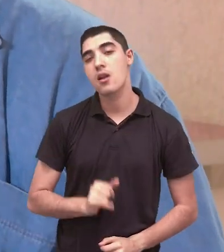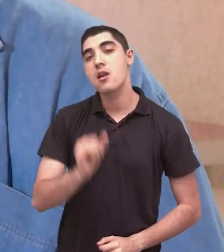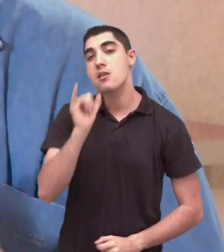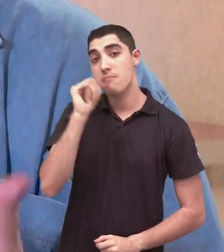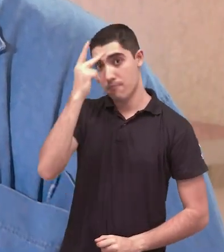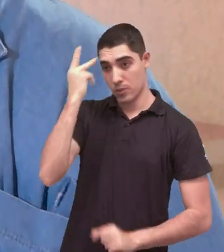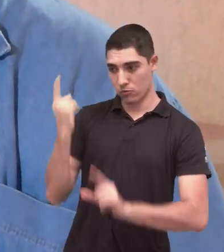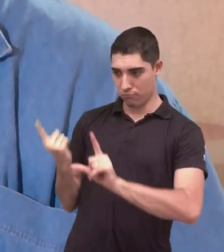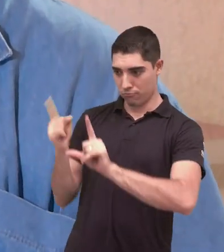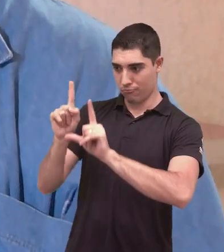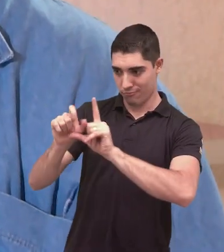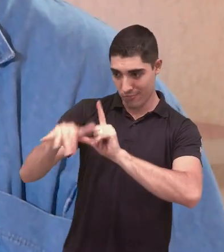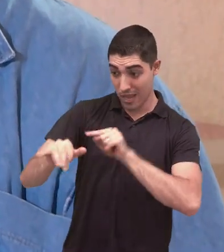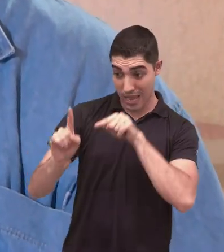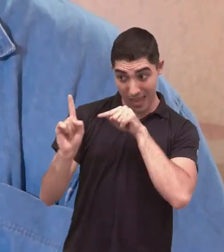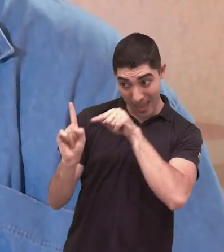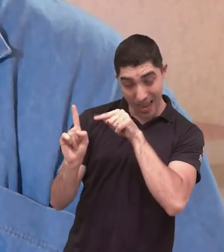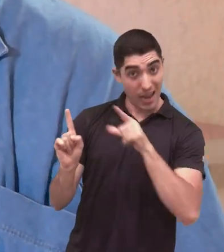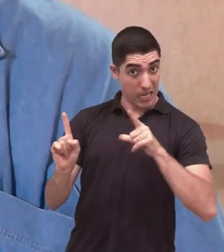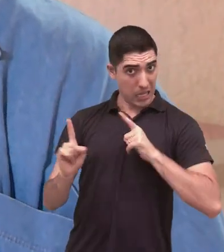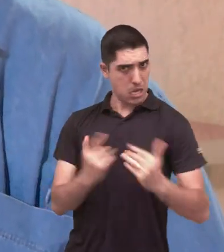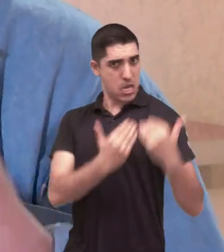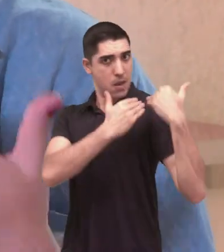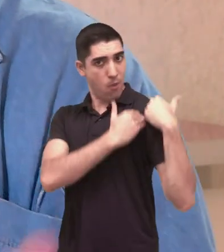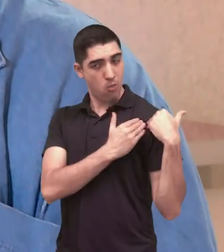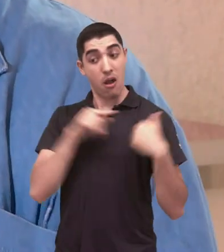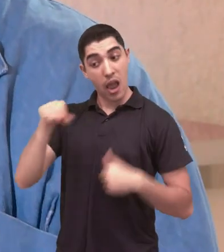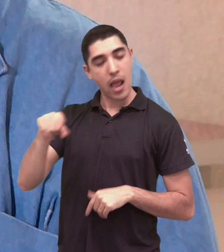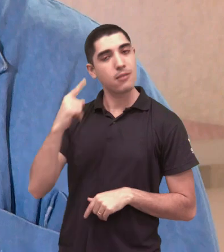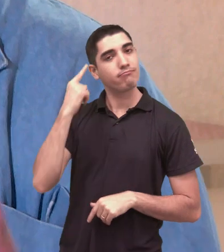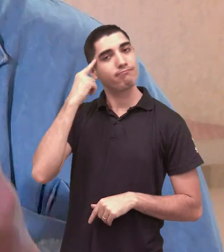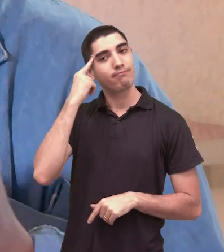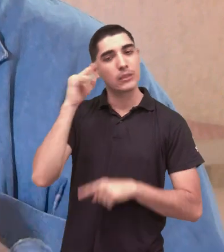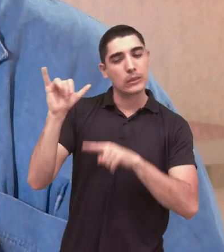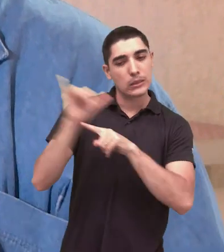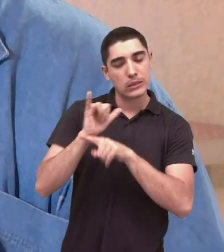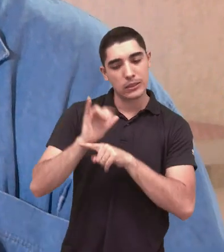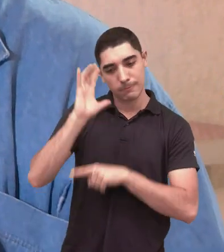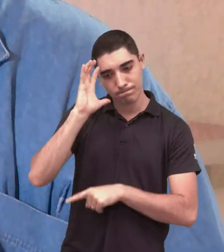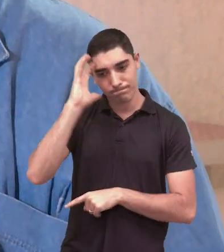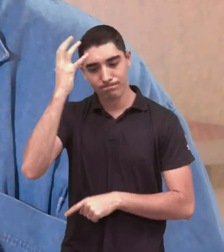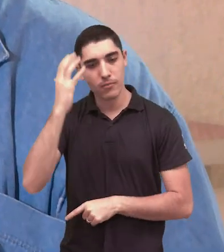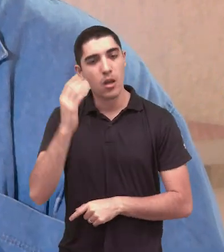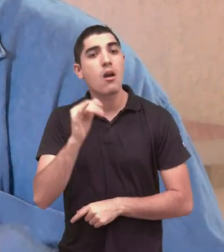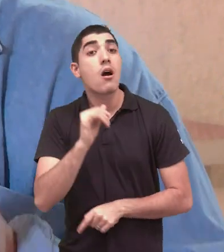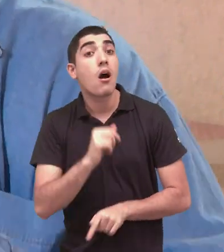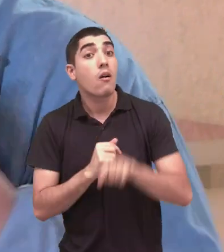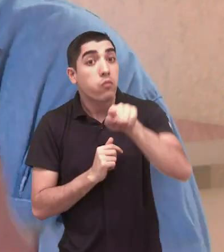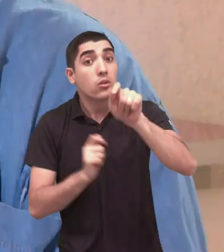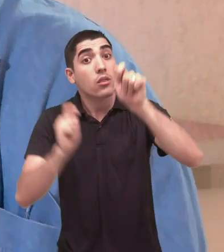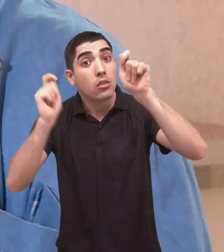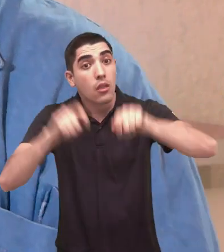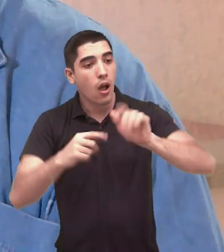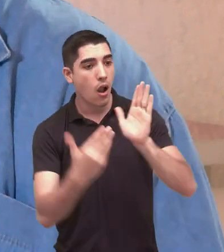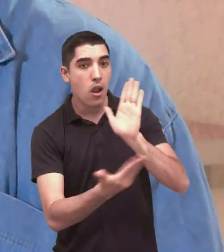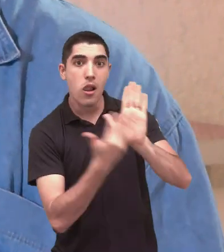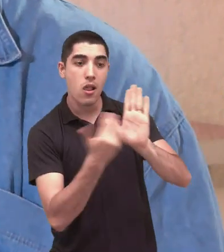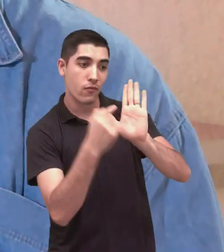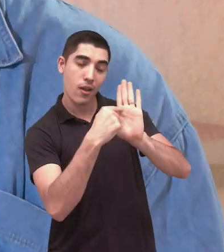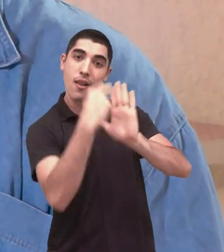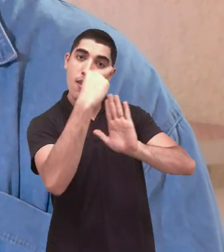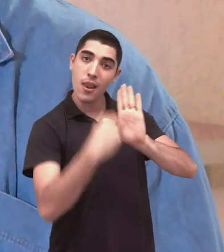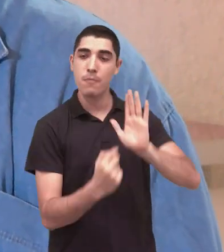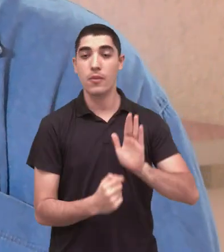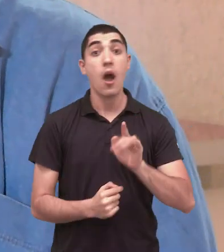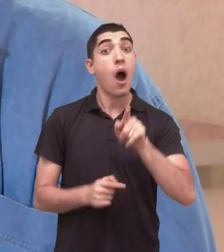influenciador pensa e tem responsabilidade, ele vai dizer, veja como é que se você for ler esse livro,